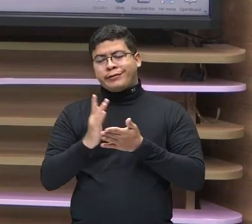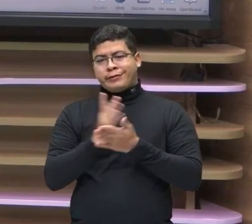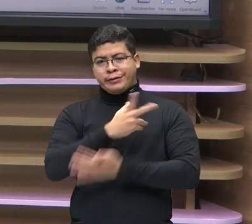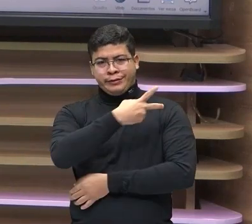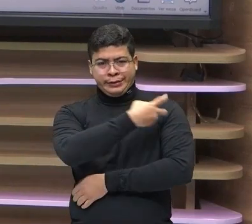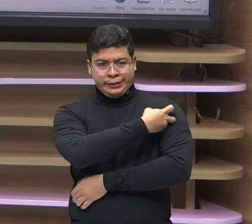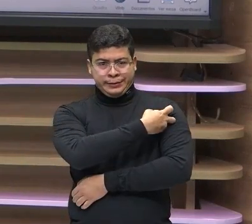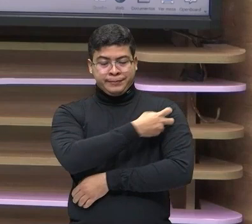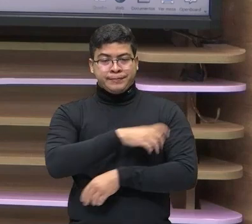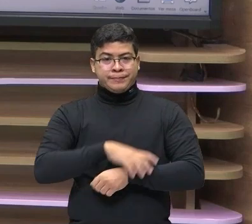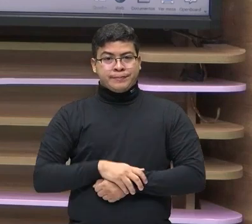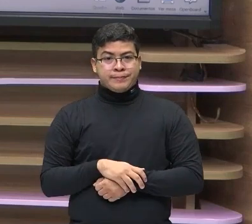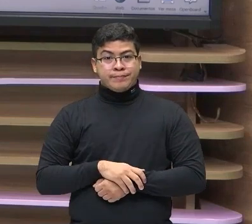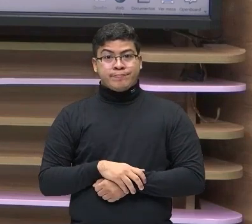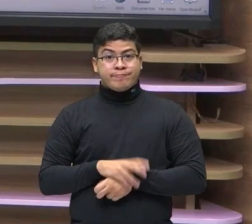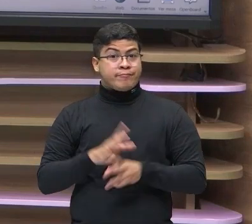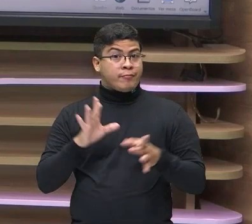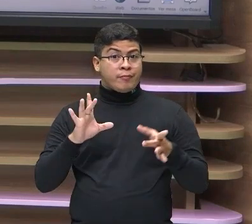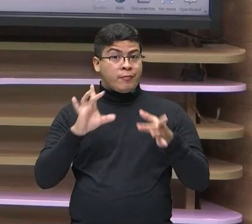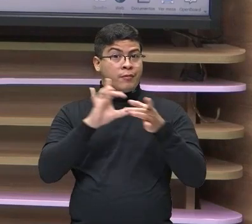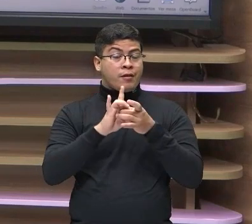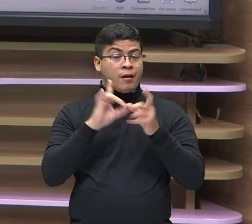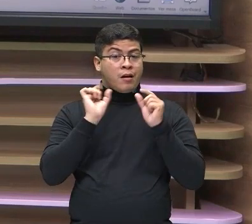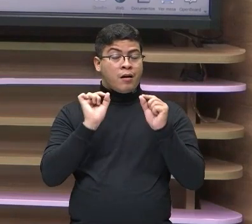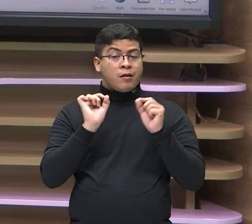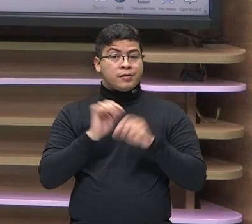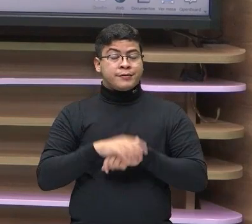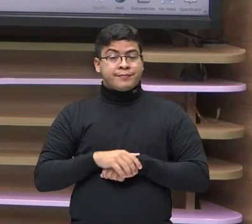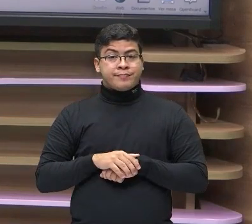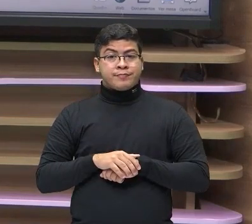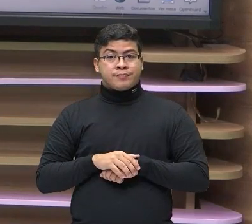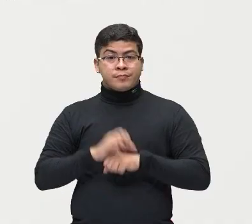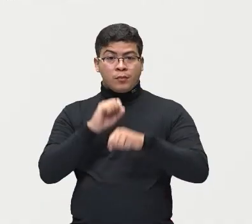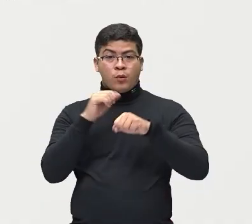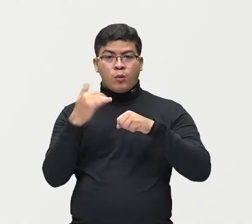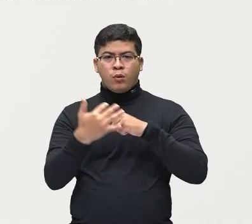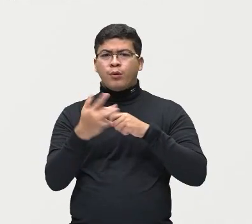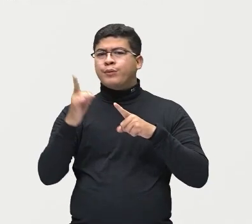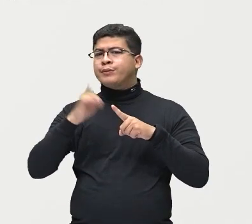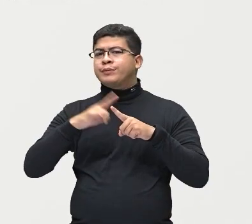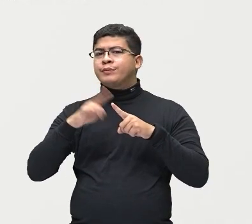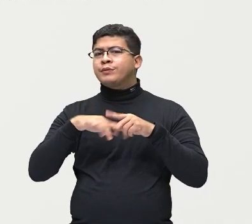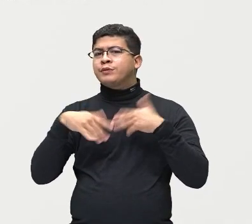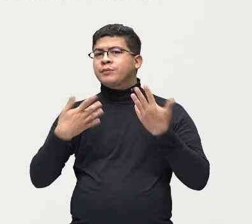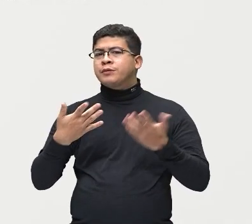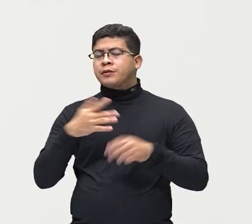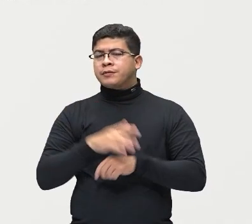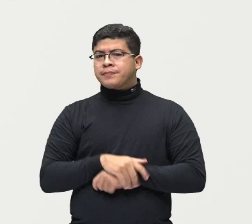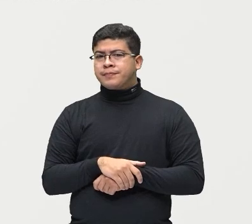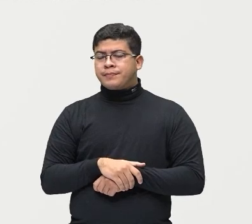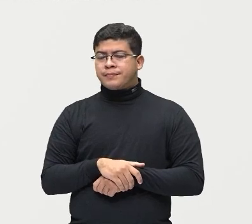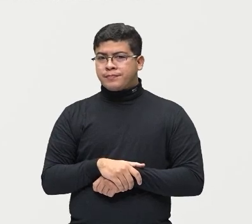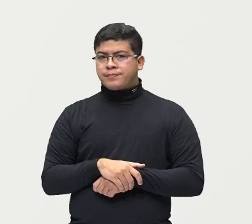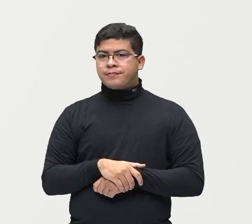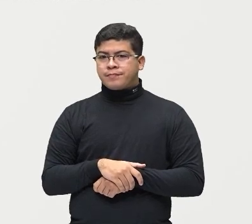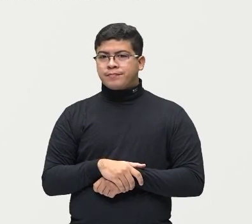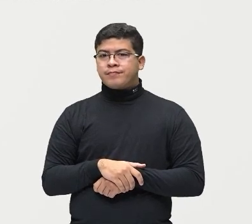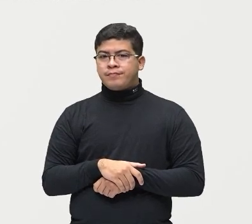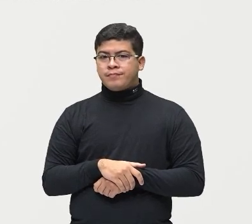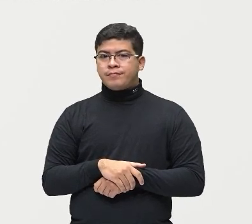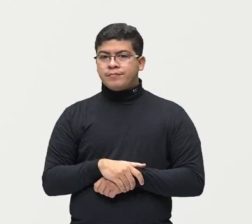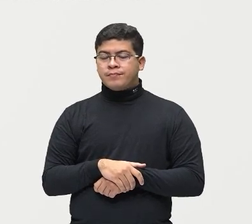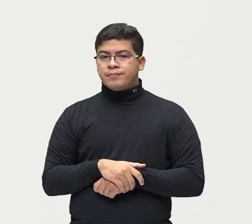às vacinas do Covid, a gente vai observar quais são os tipos. Olha só. A gente observa